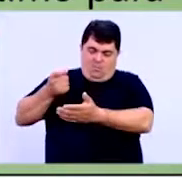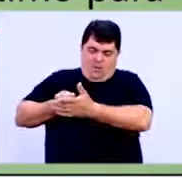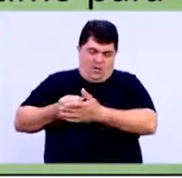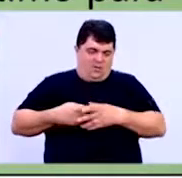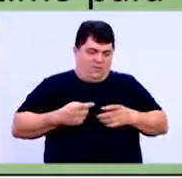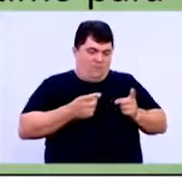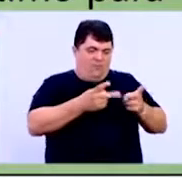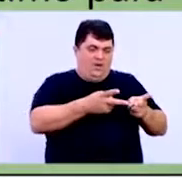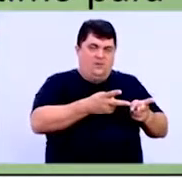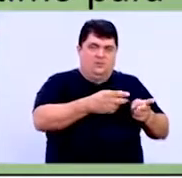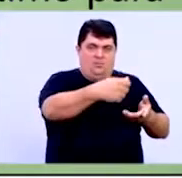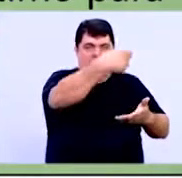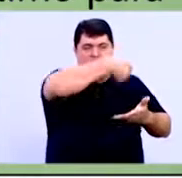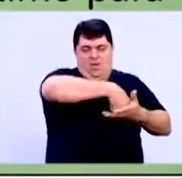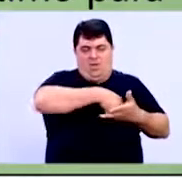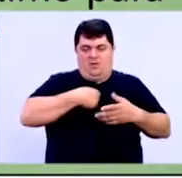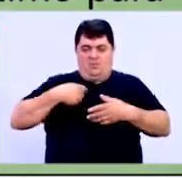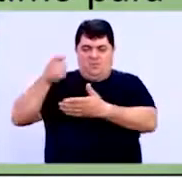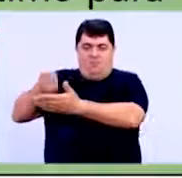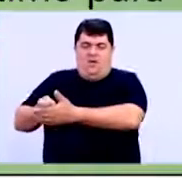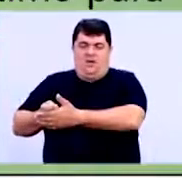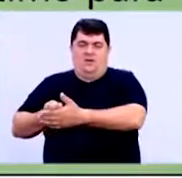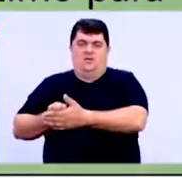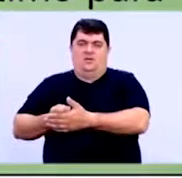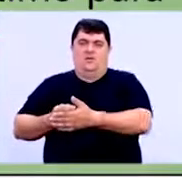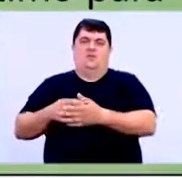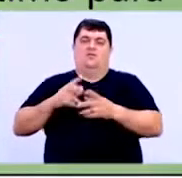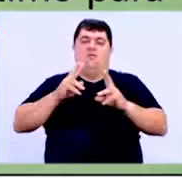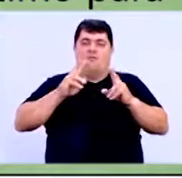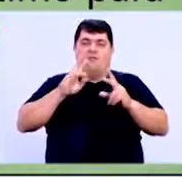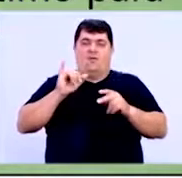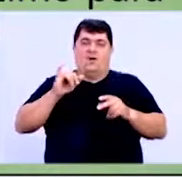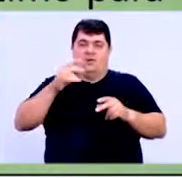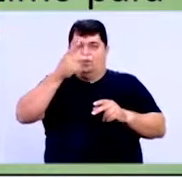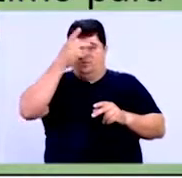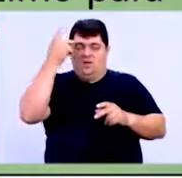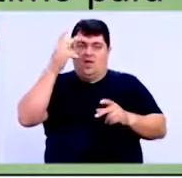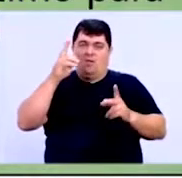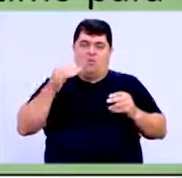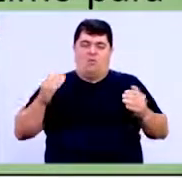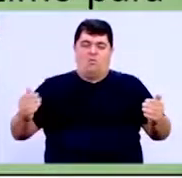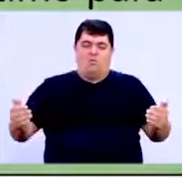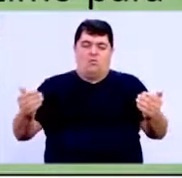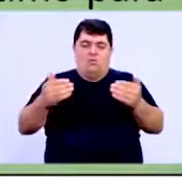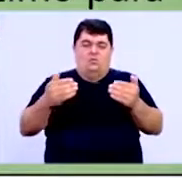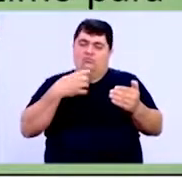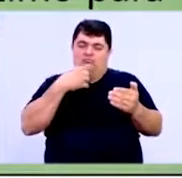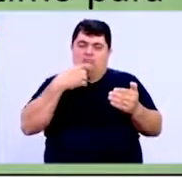seu fornecedor, vai atender o seu consumidor final. É